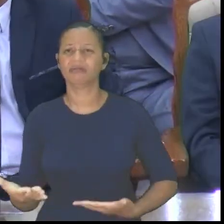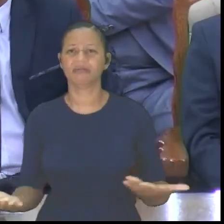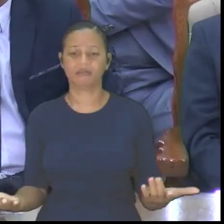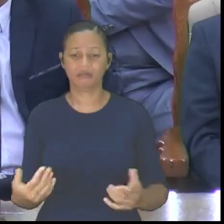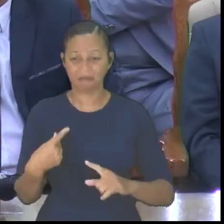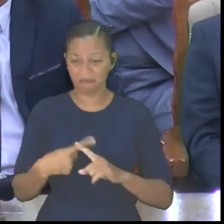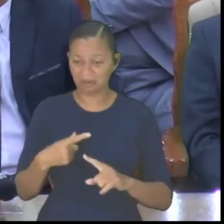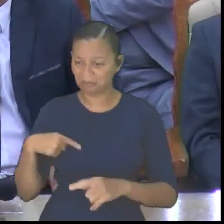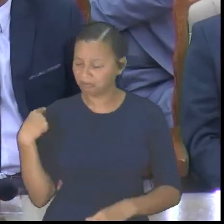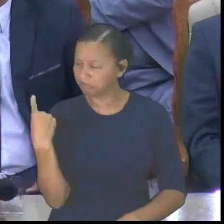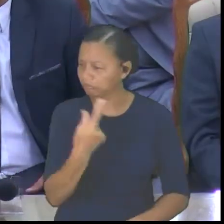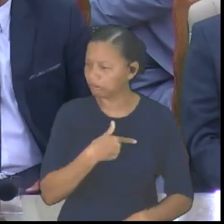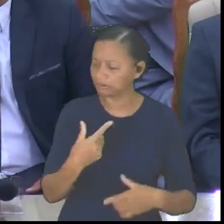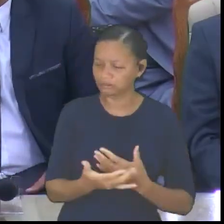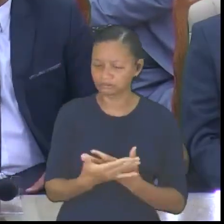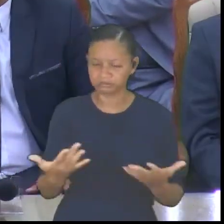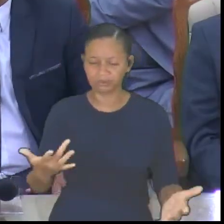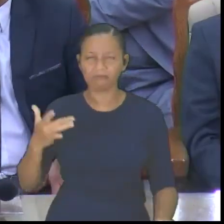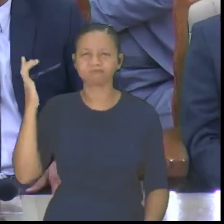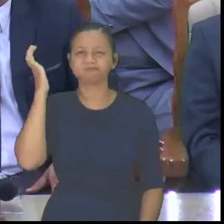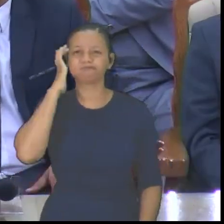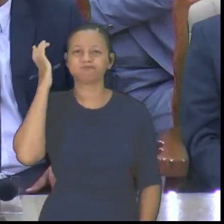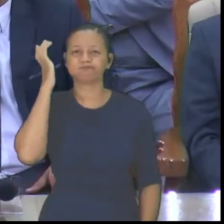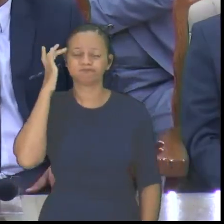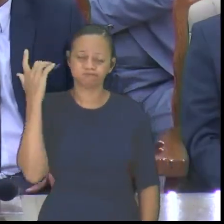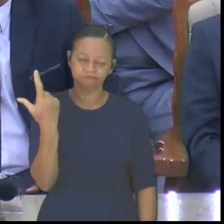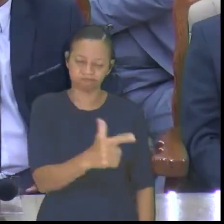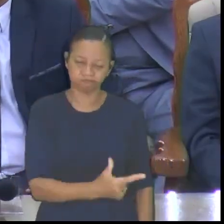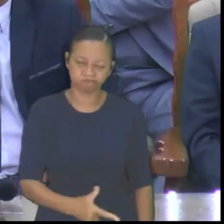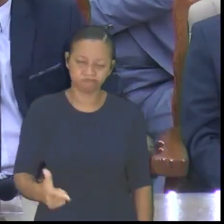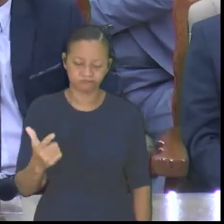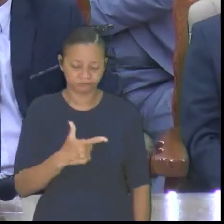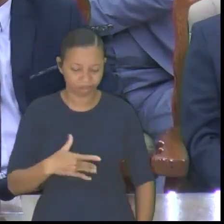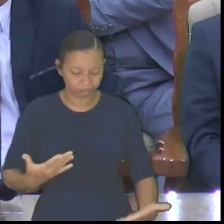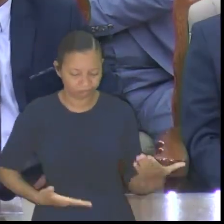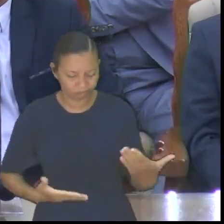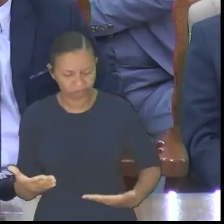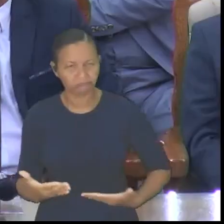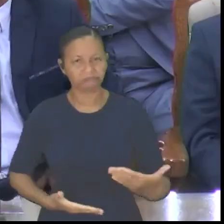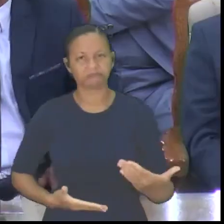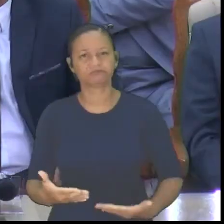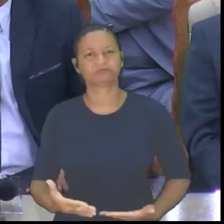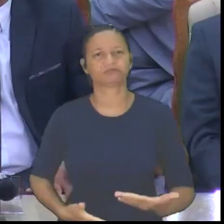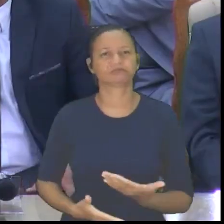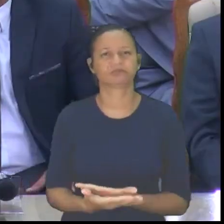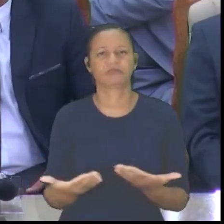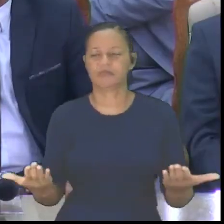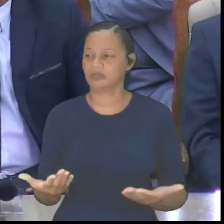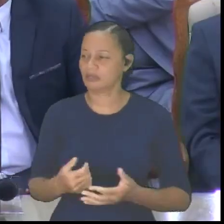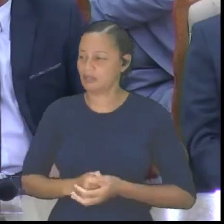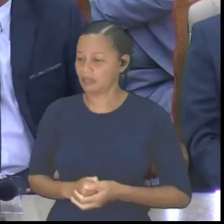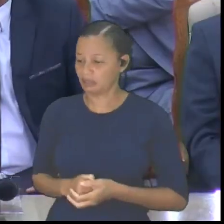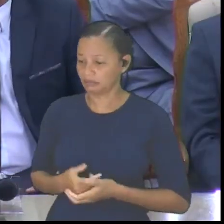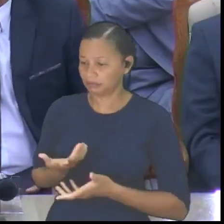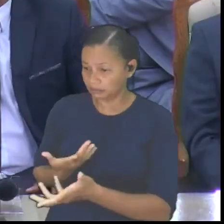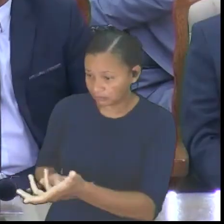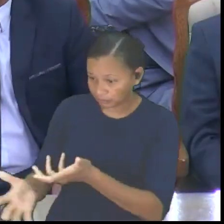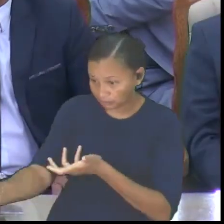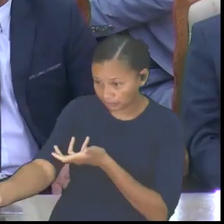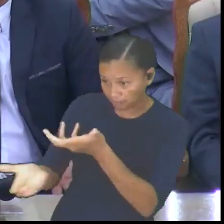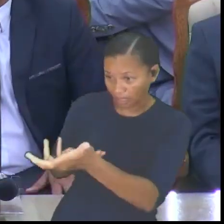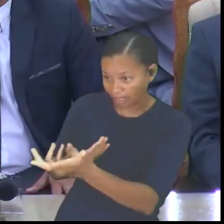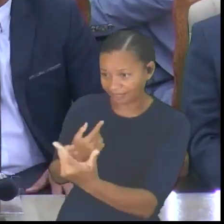Porque se nós formos imaturos, nós só vamos servir para quem dá alguma coisa em troca